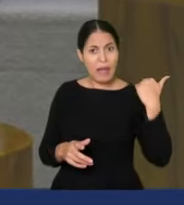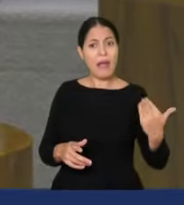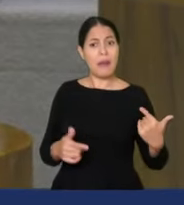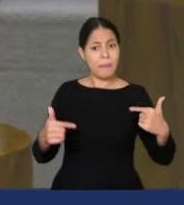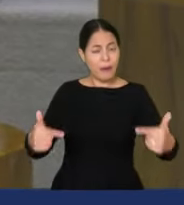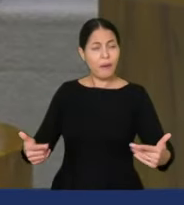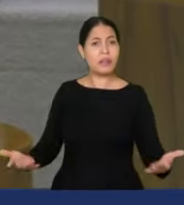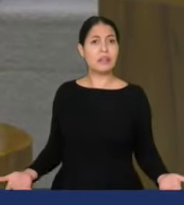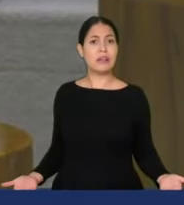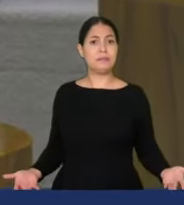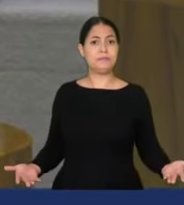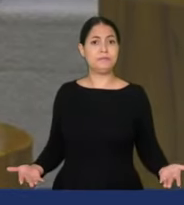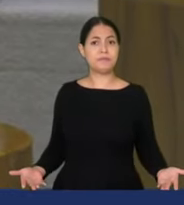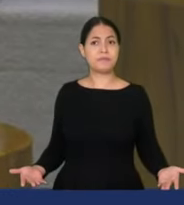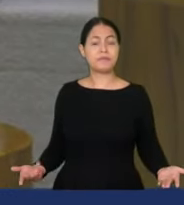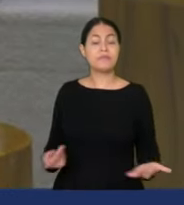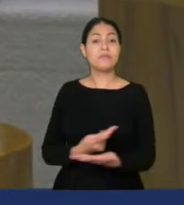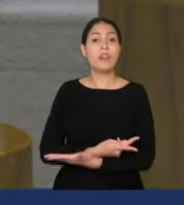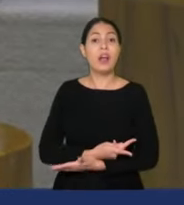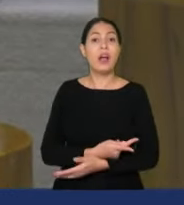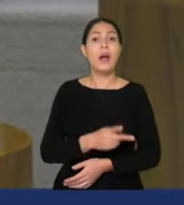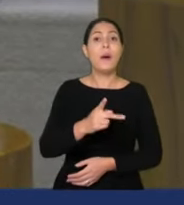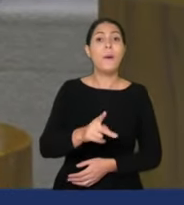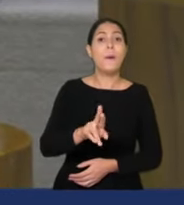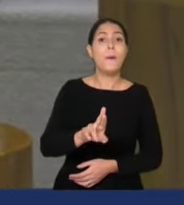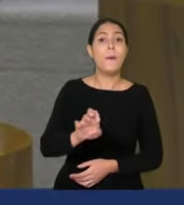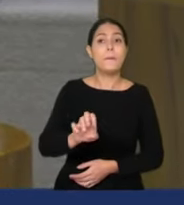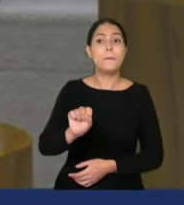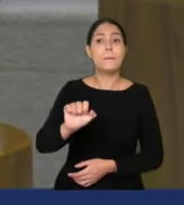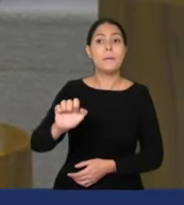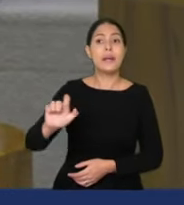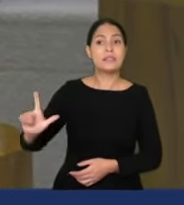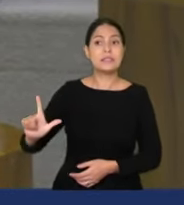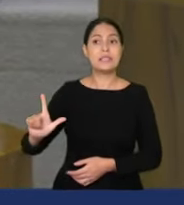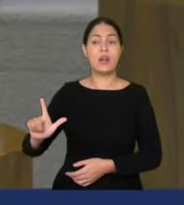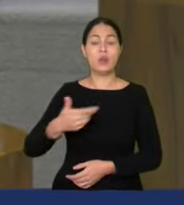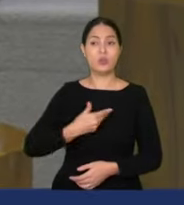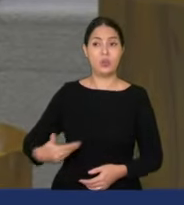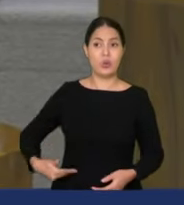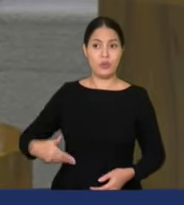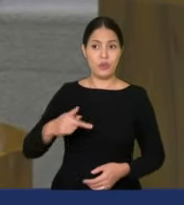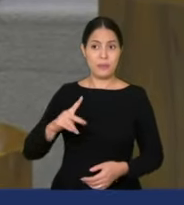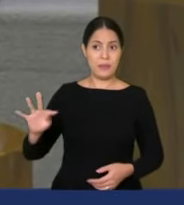o advento do pré-sal no governo do PT, de Luiz Inácio Lula da Silva,